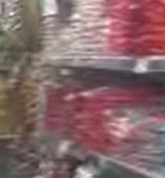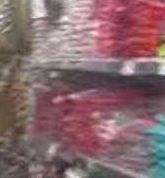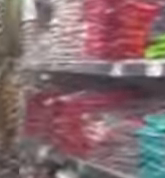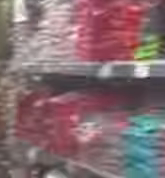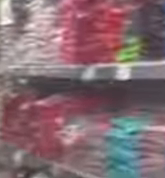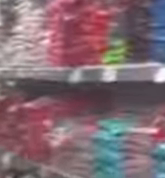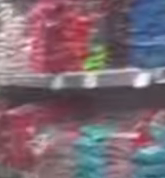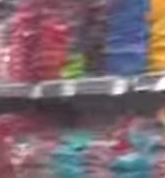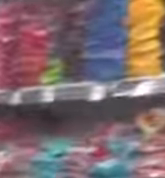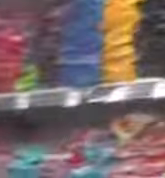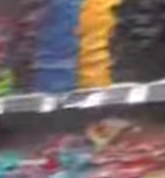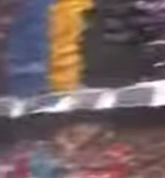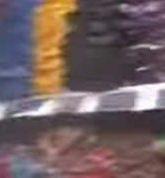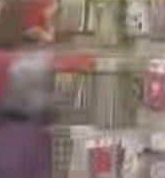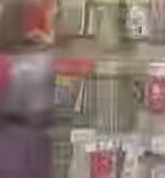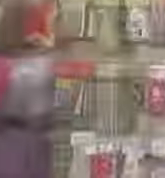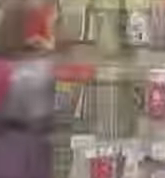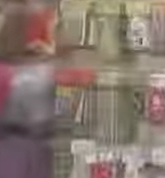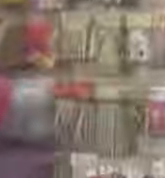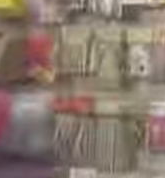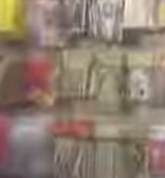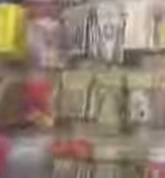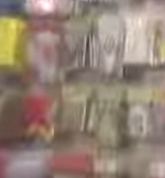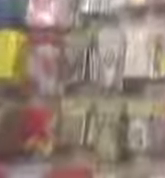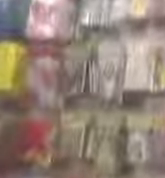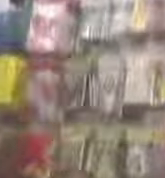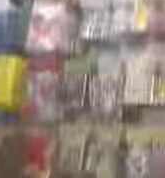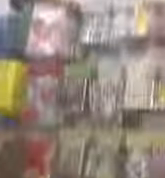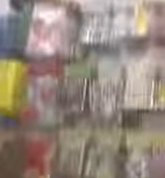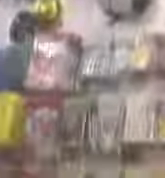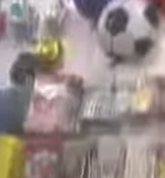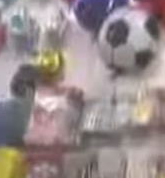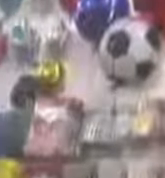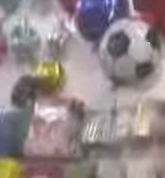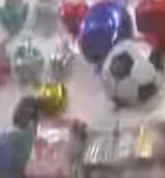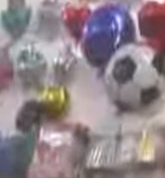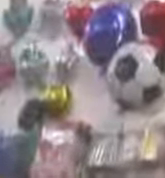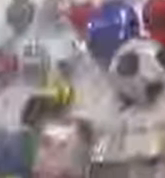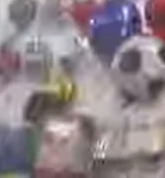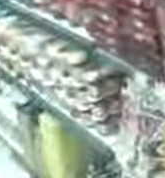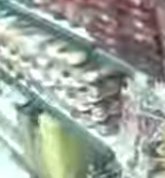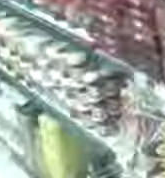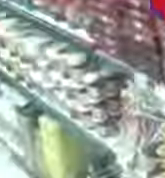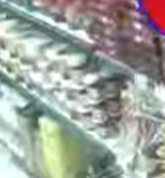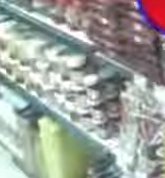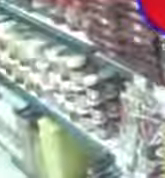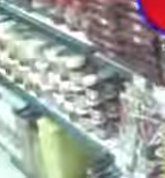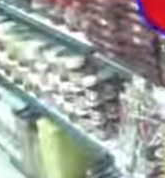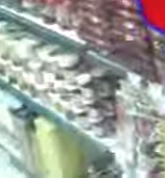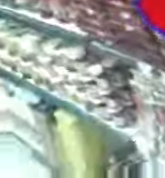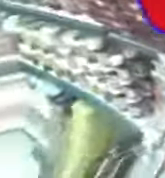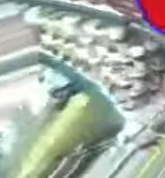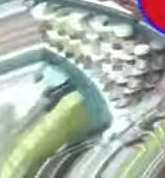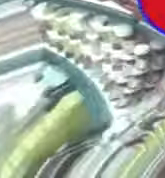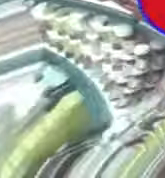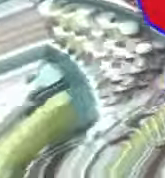e muitas variedades. Faça-nos uma visita. Cris Bombons, a loja dos